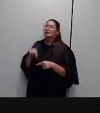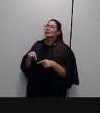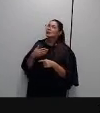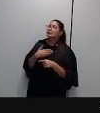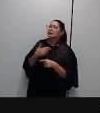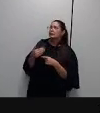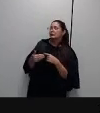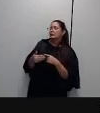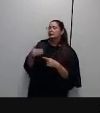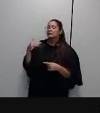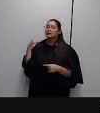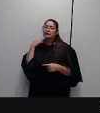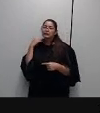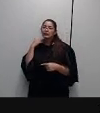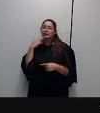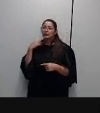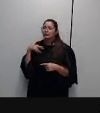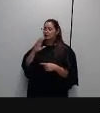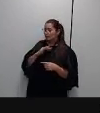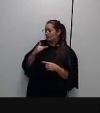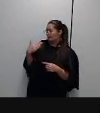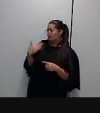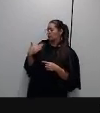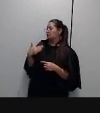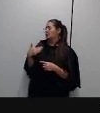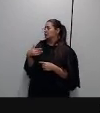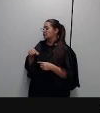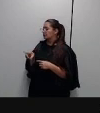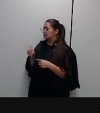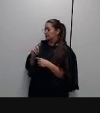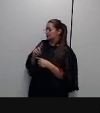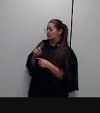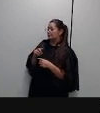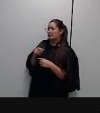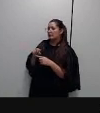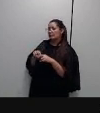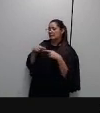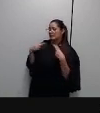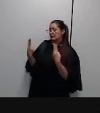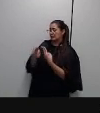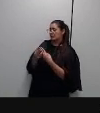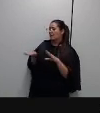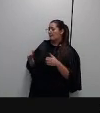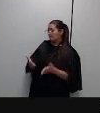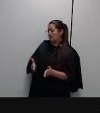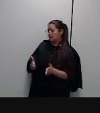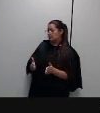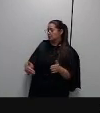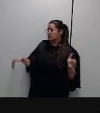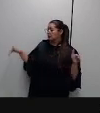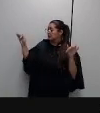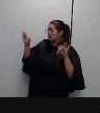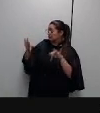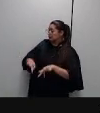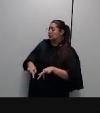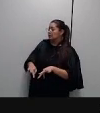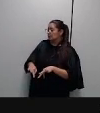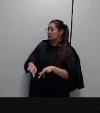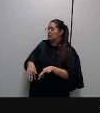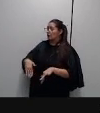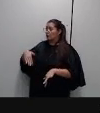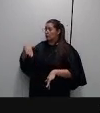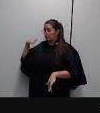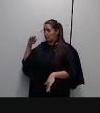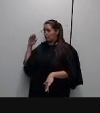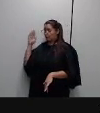cada porção de vossa excelência' que era agência Patos é mas com relação ao prazo em semi-novo vingando o voto do ministro de rede que era dos